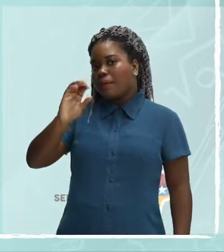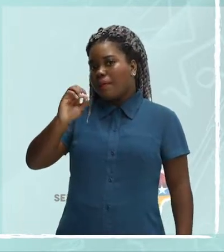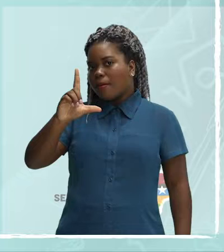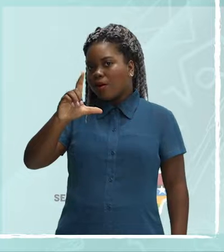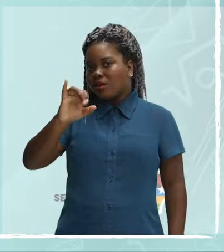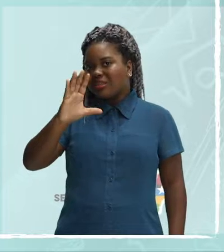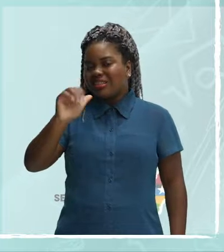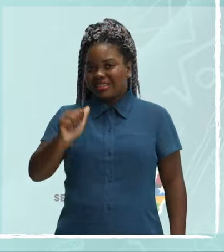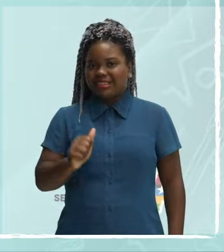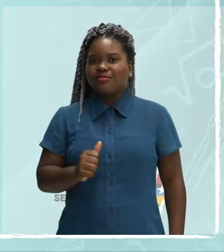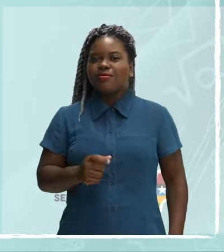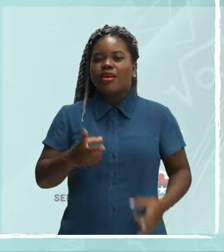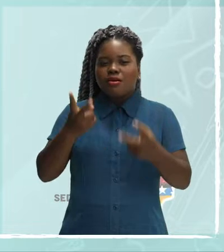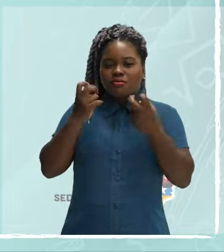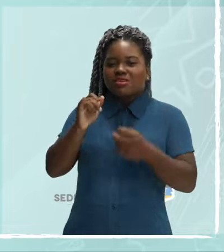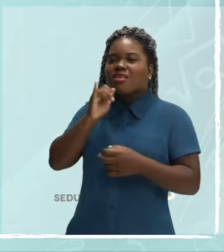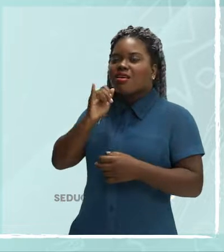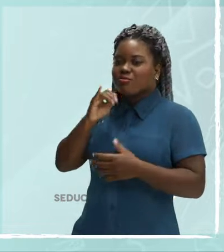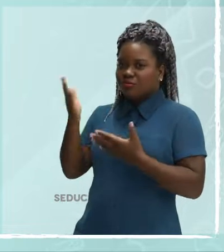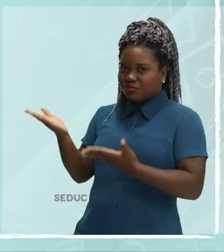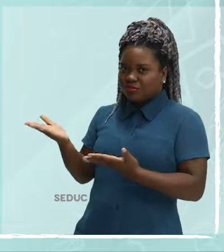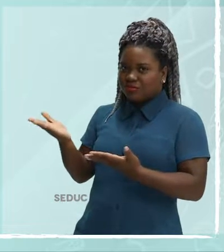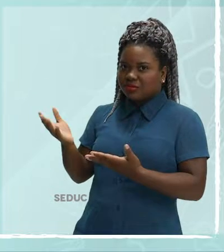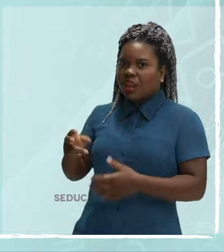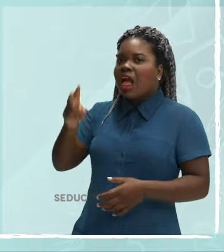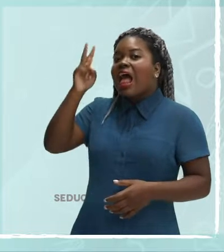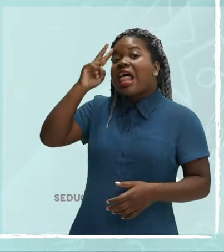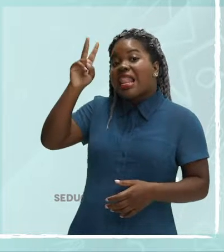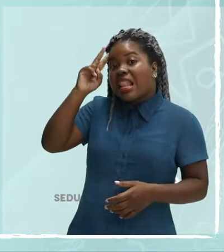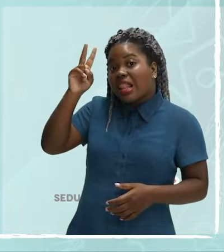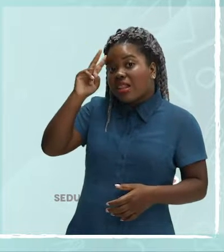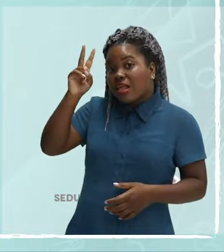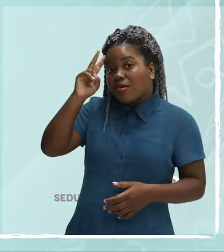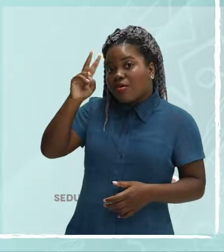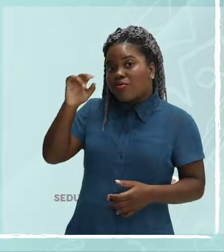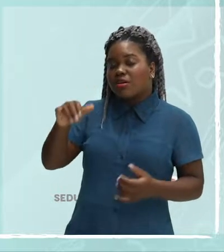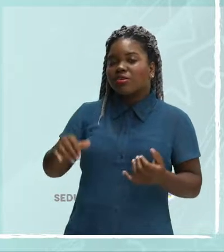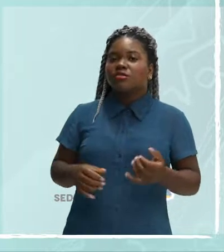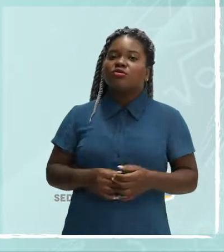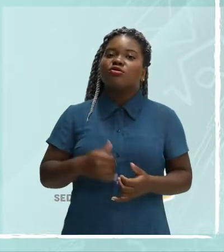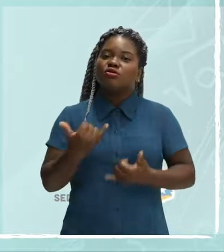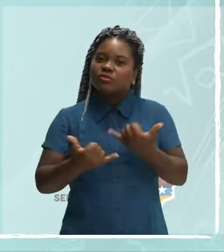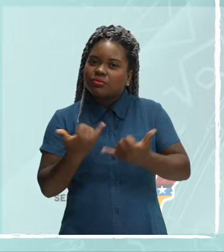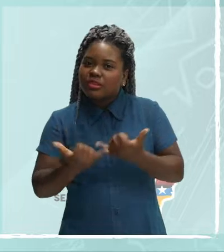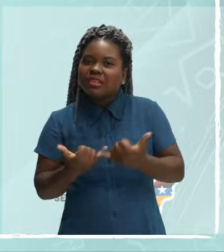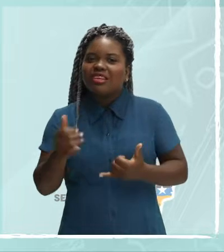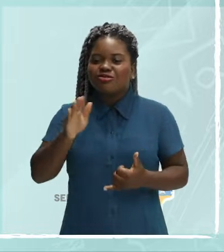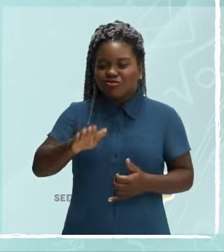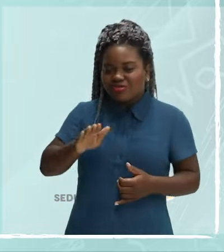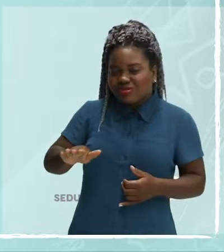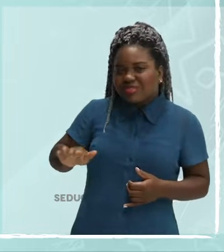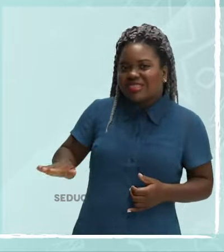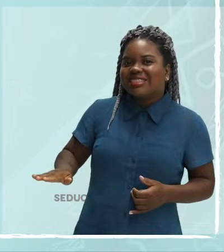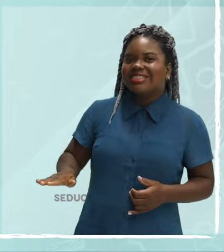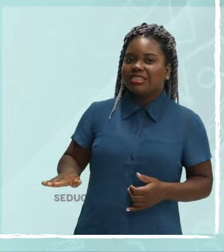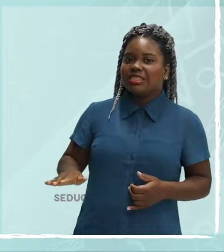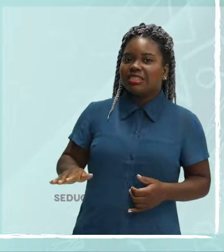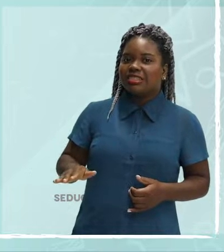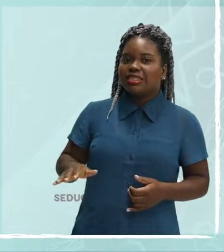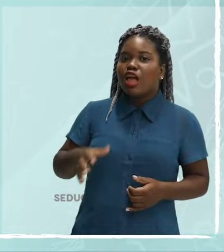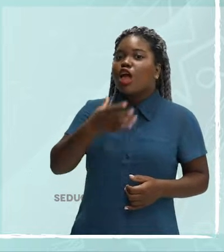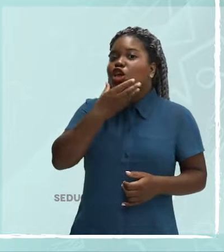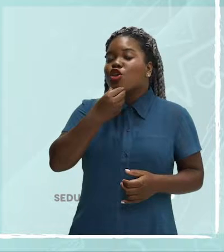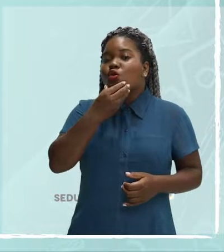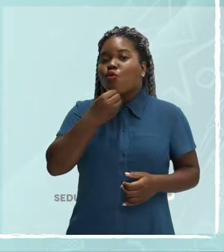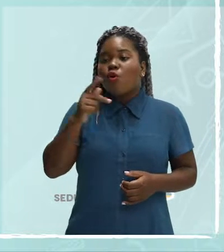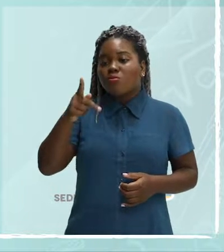espaço privado. Lembra do que eu te falei, dos brinquedos de criança e tal, que é o espaço da casa, e os homens pertencem ao espaço público.